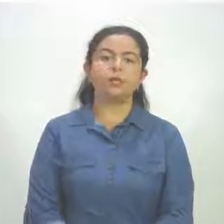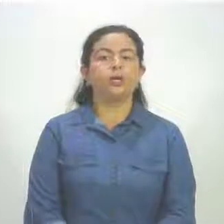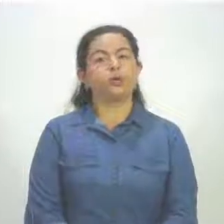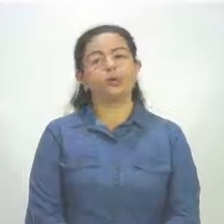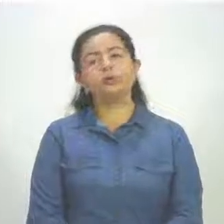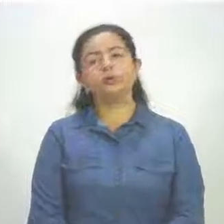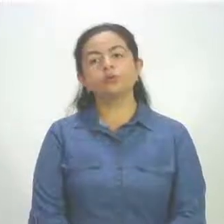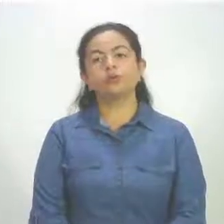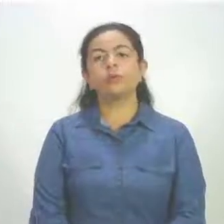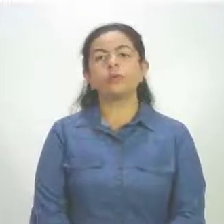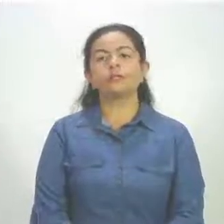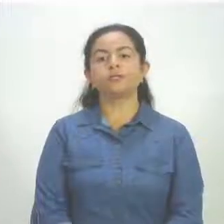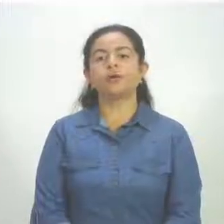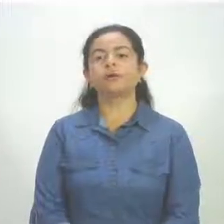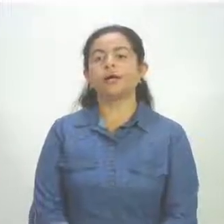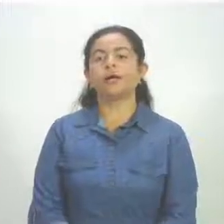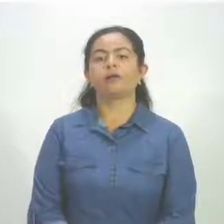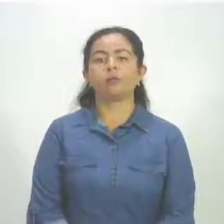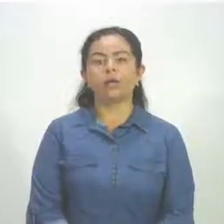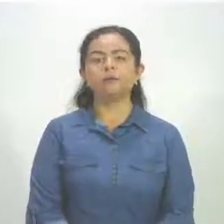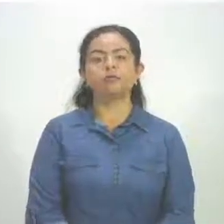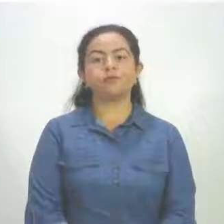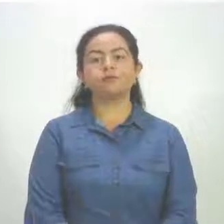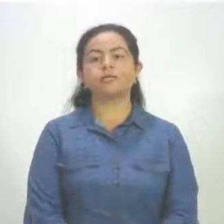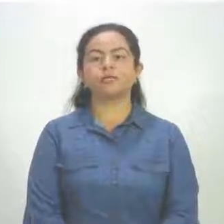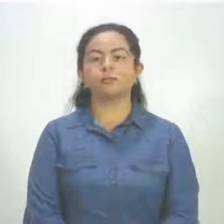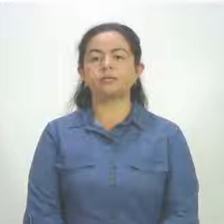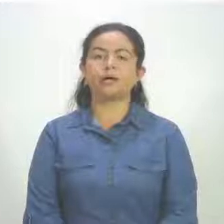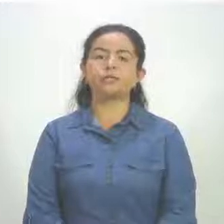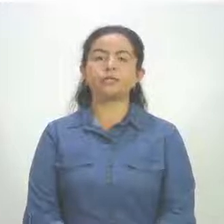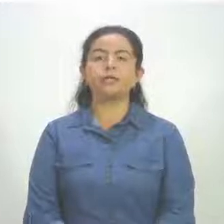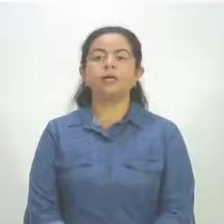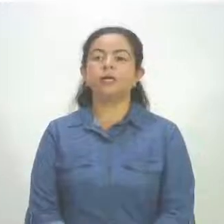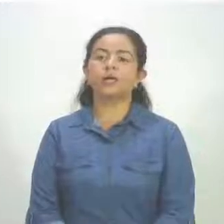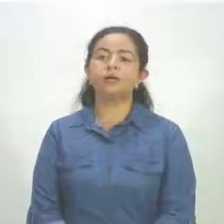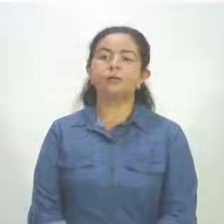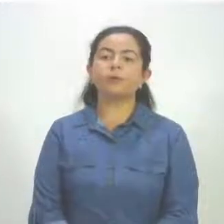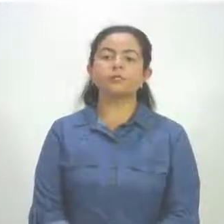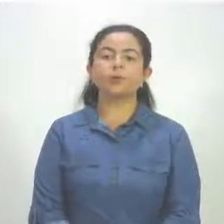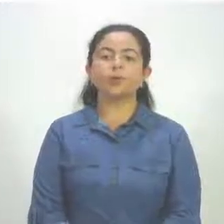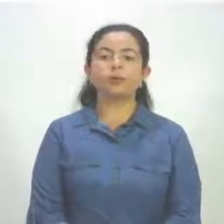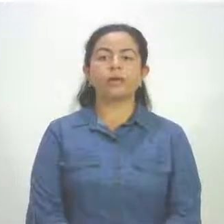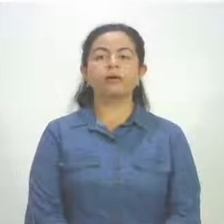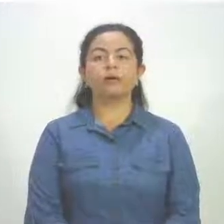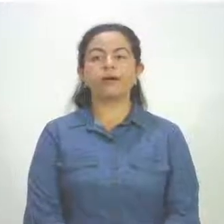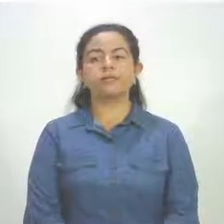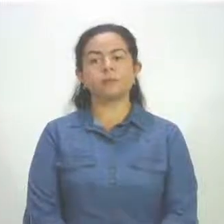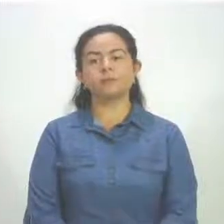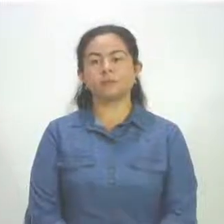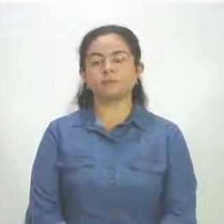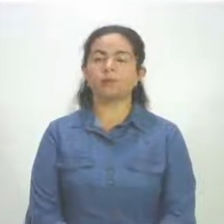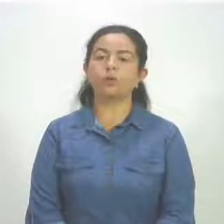aprendizagem, ou o componente curricular com menos dificuldade de aprendizagem e aquele componente curricular com